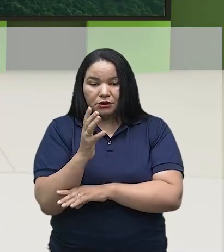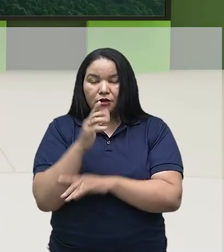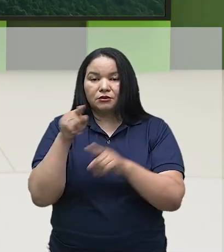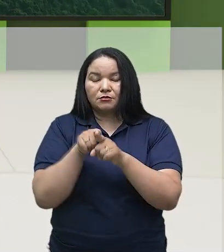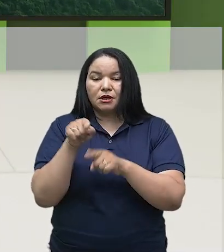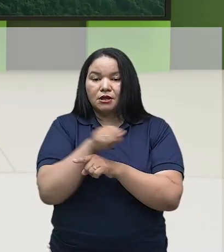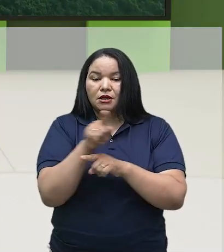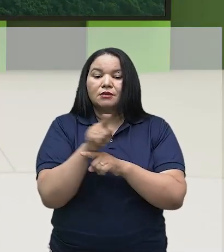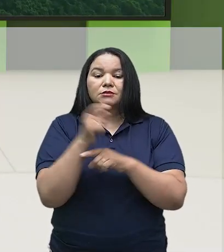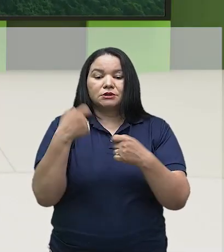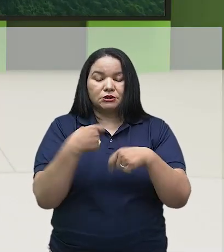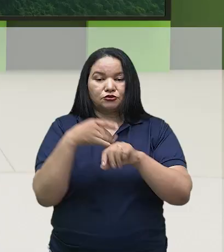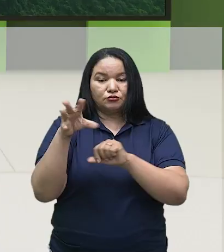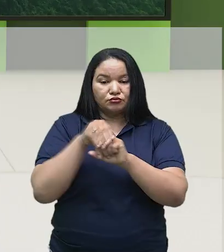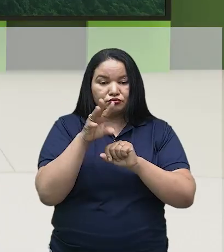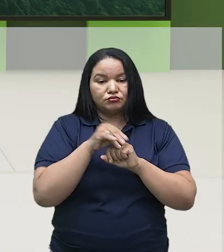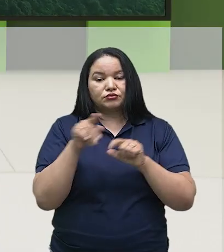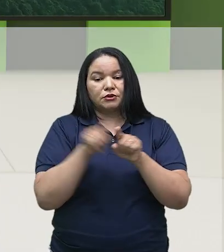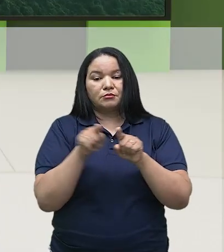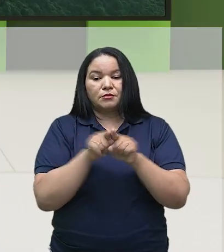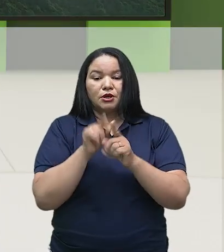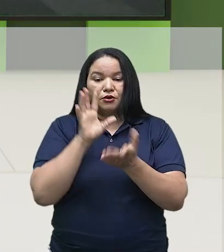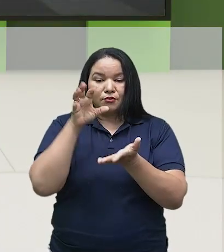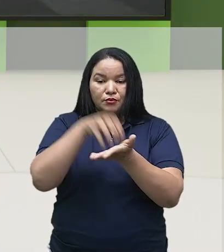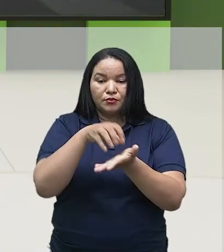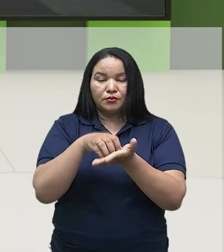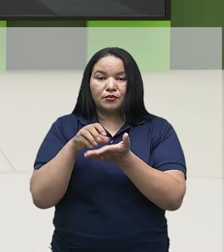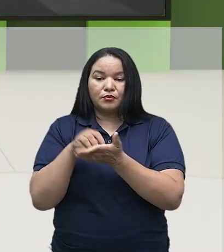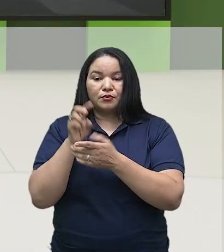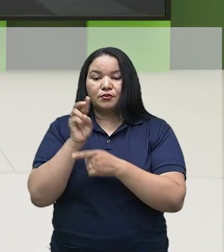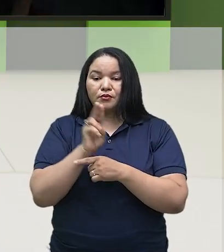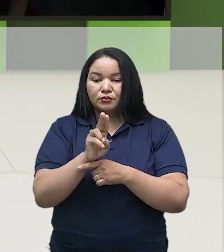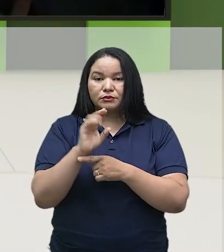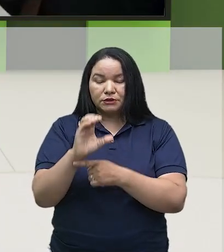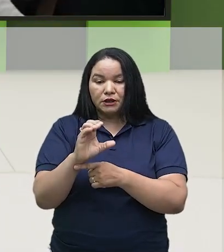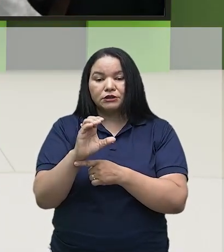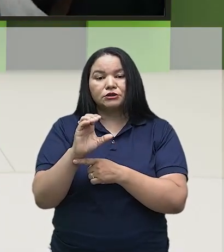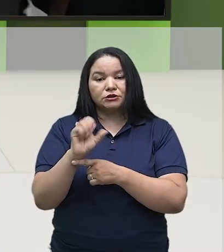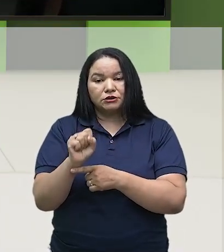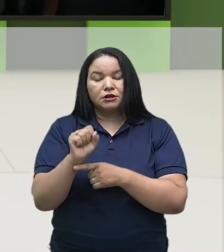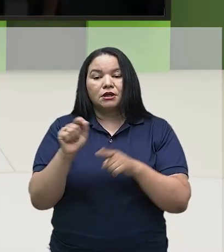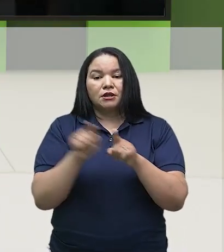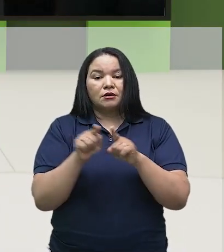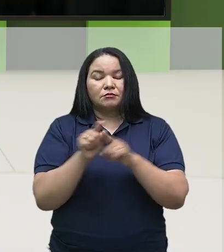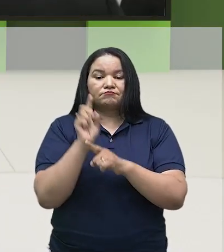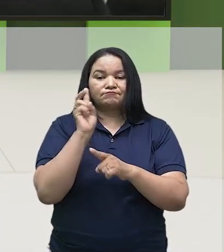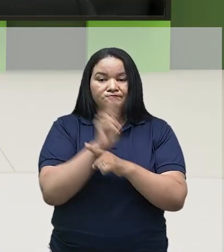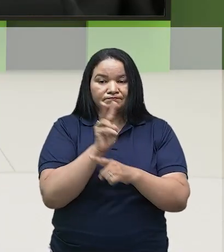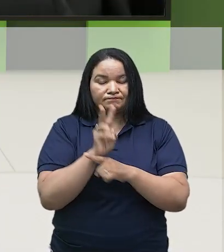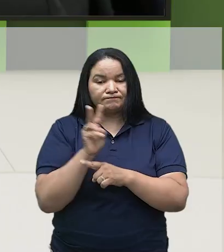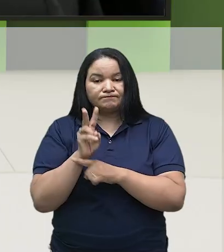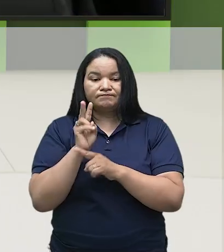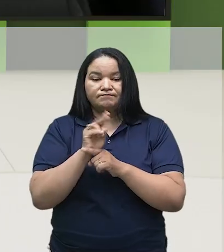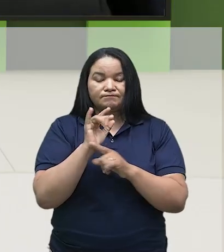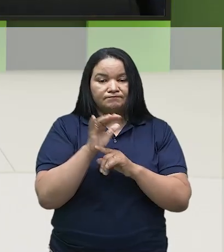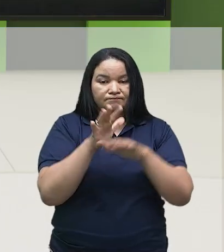essas medidas e a criação de unidades de conservação, as UCs, para que nós consigamos preservar